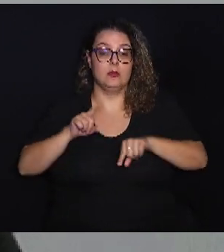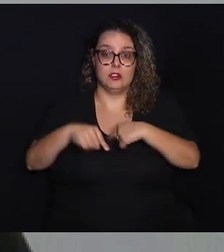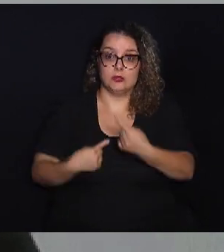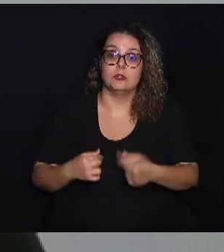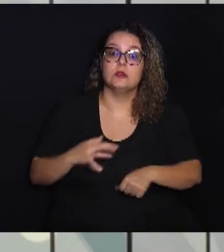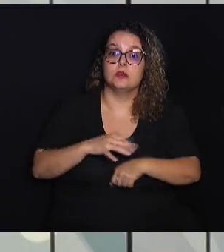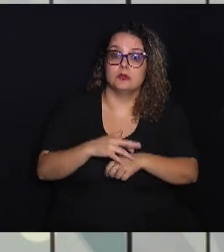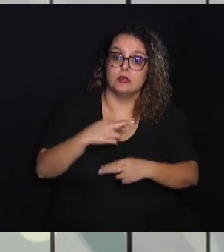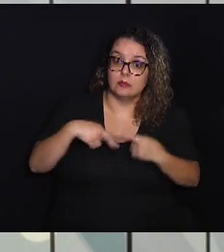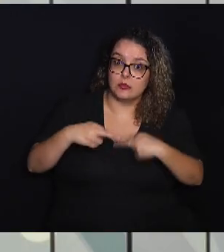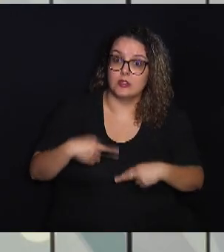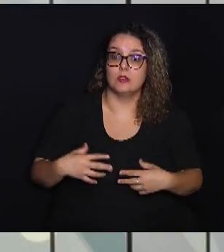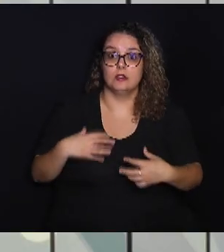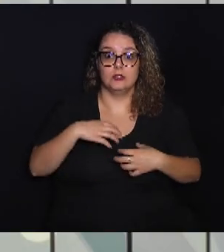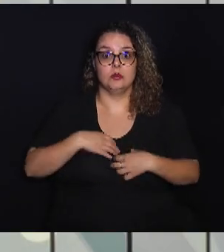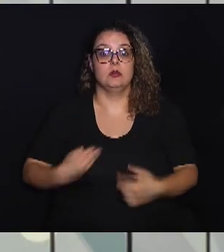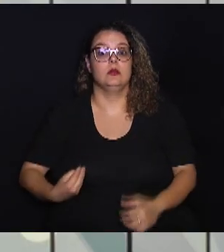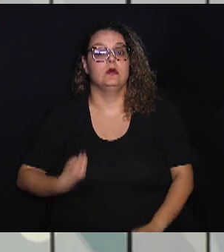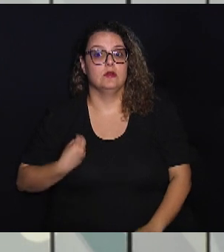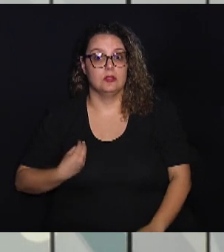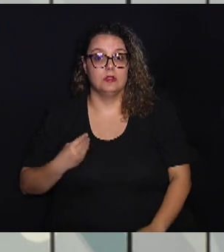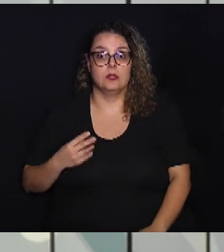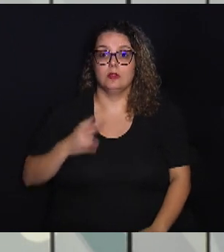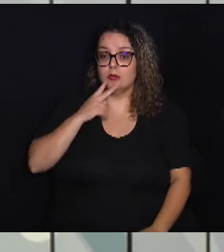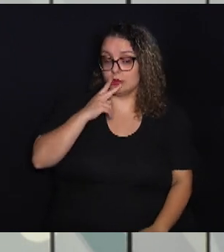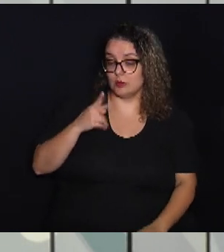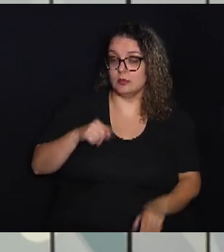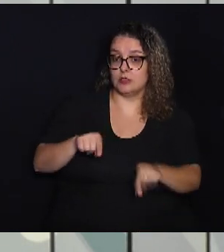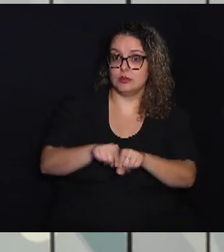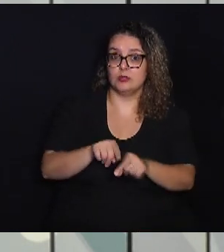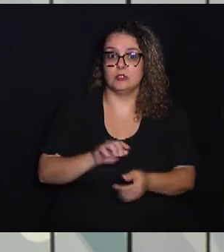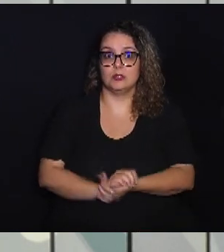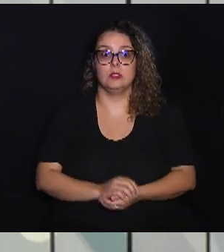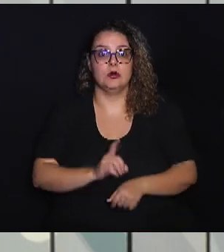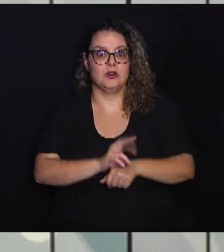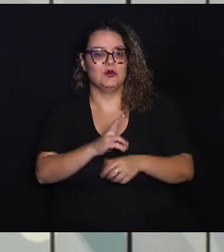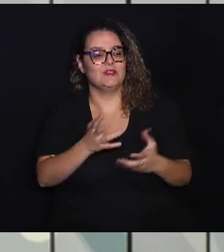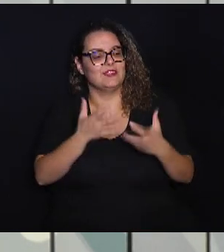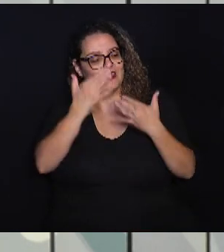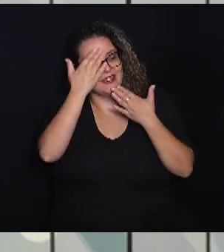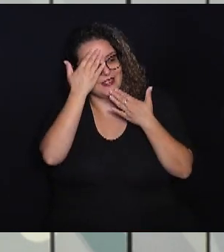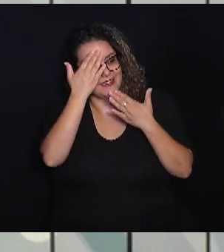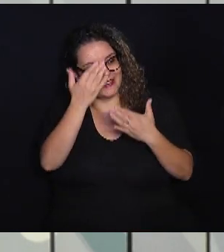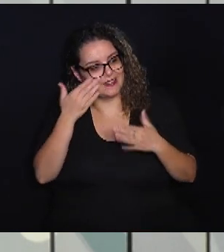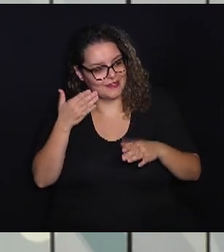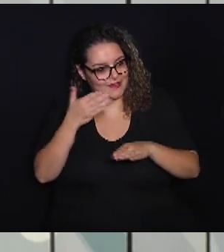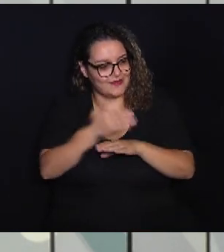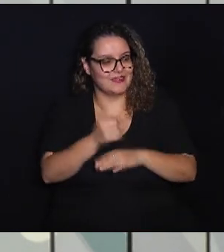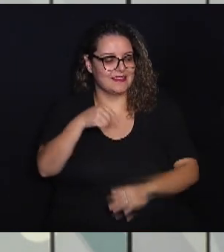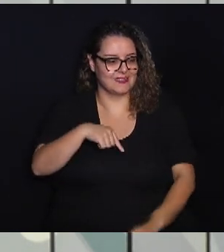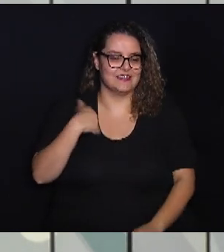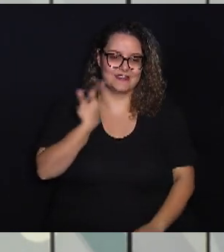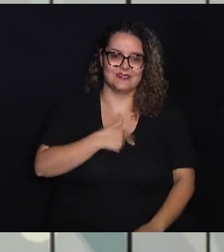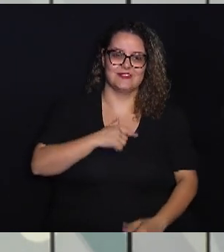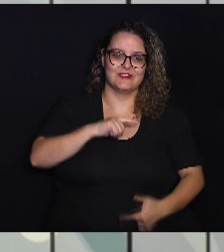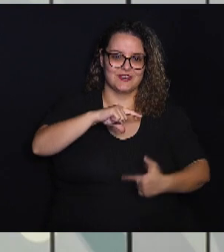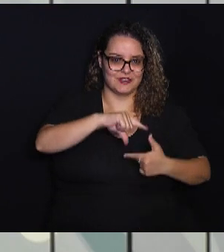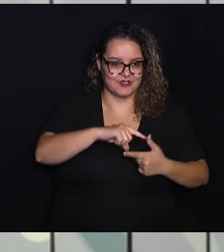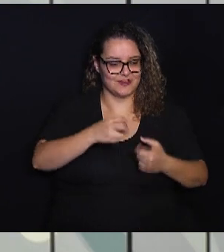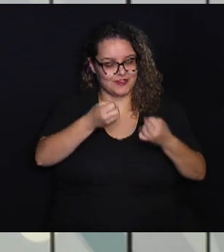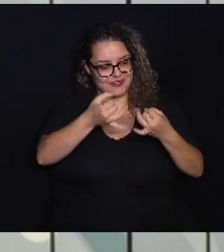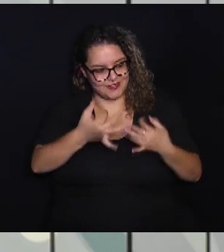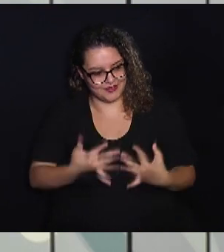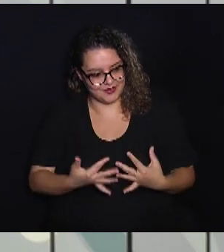obrigada. Obrigada também pela sua companhia. Você pode conferir todos os quadros da nossa programação